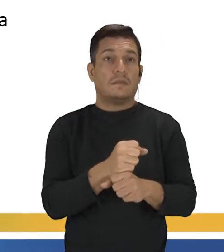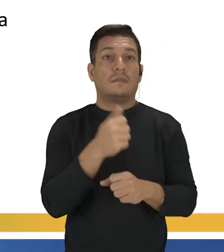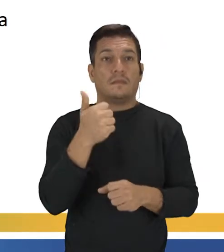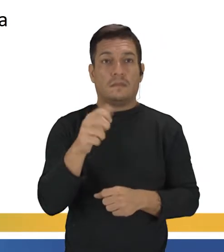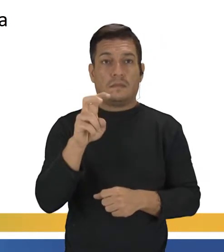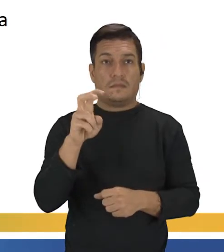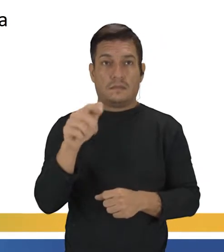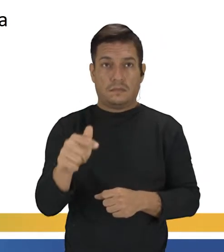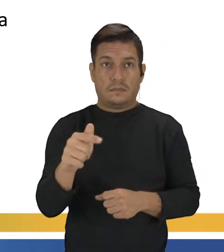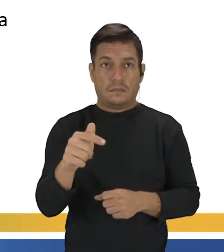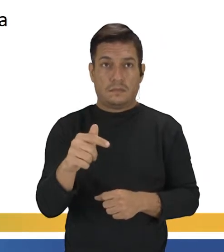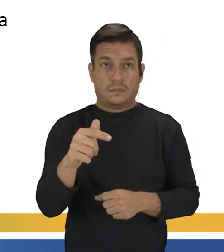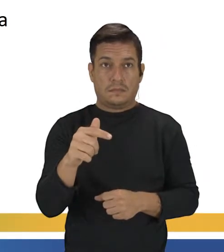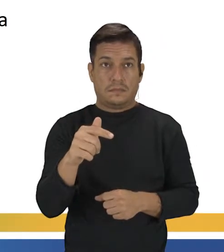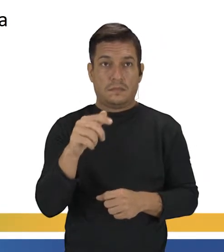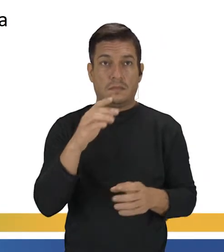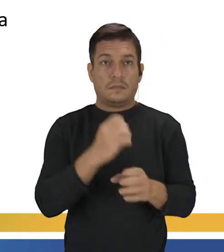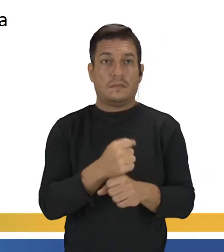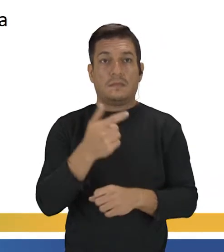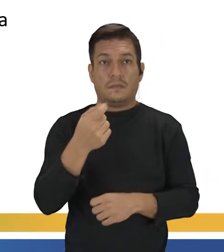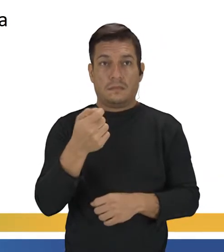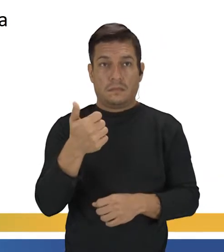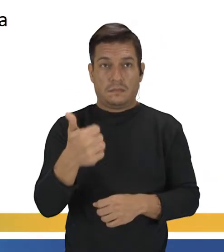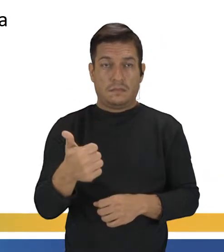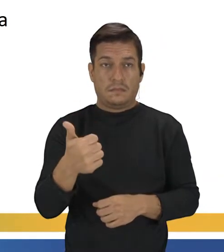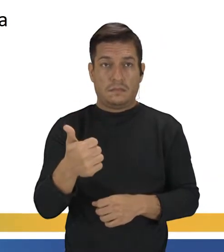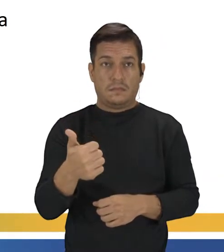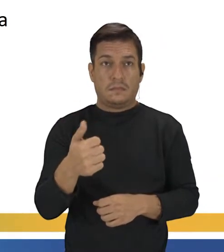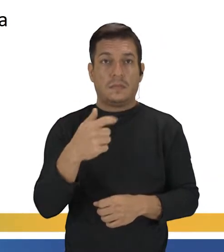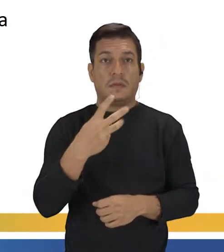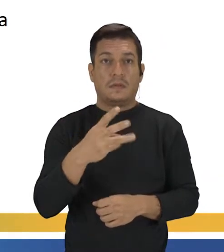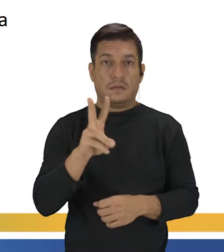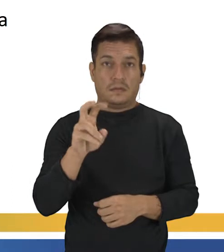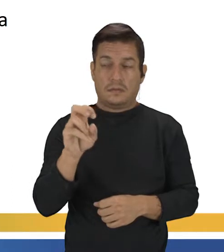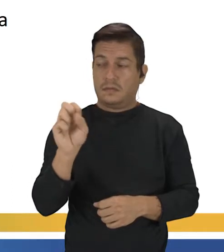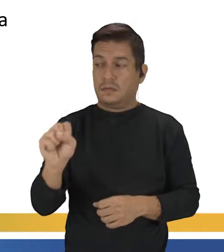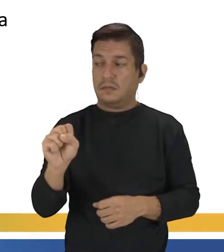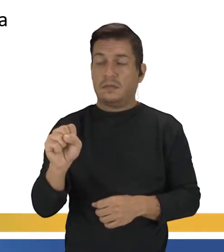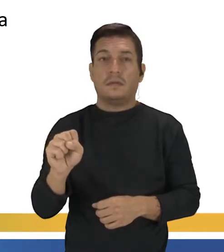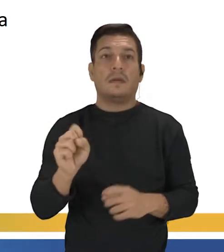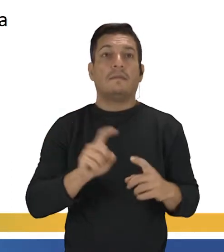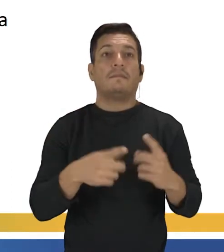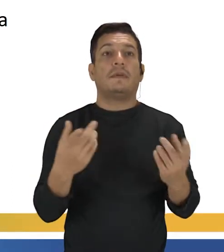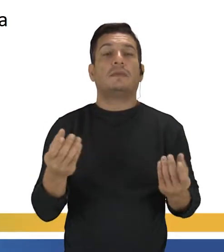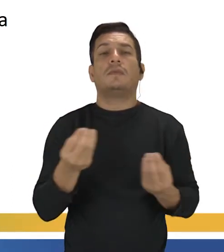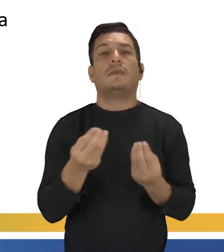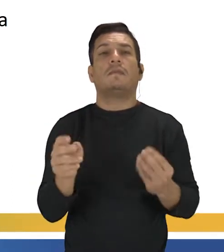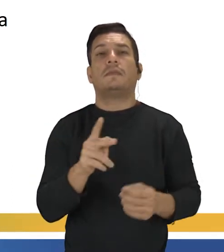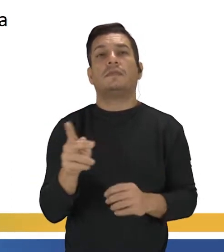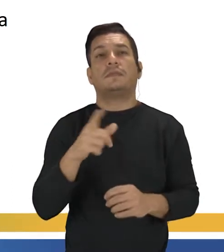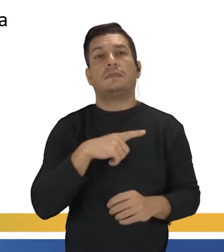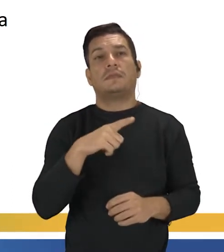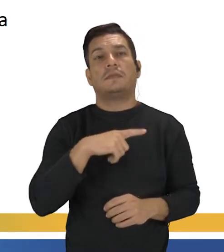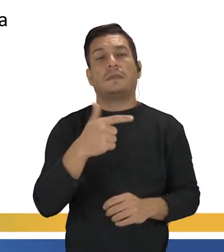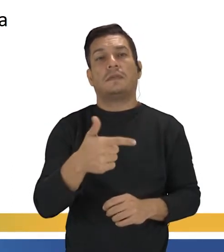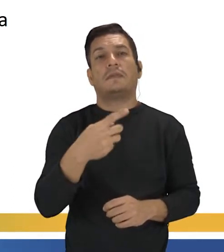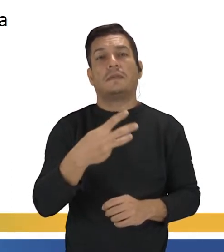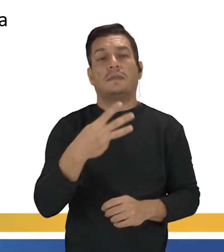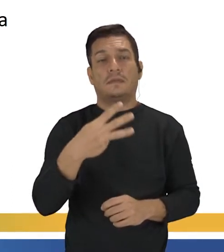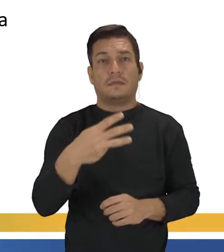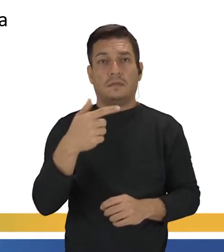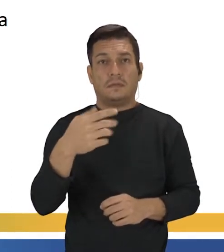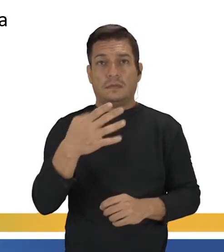disso. 7, 1, 8, 5, 3. Só aqui dá 358. Mas como, professor, se eu tenho 324